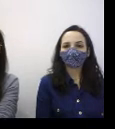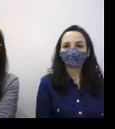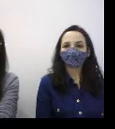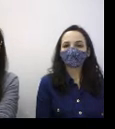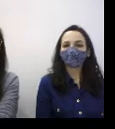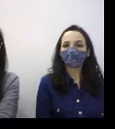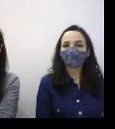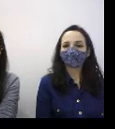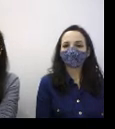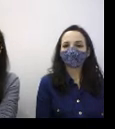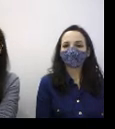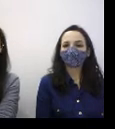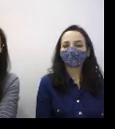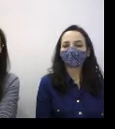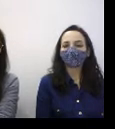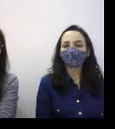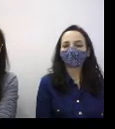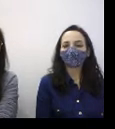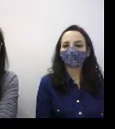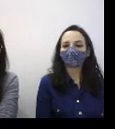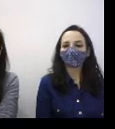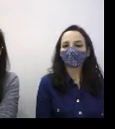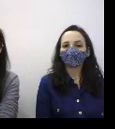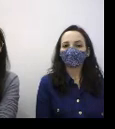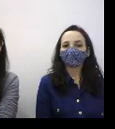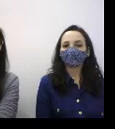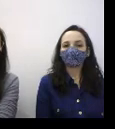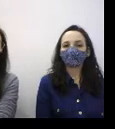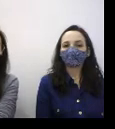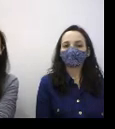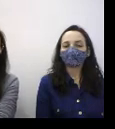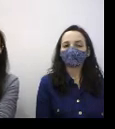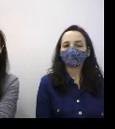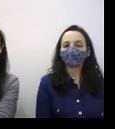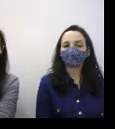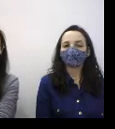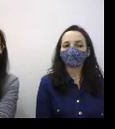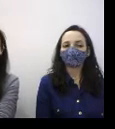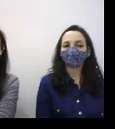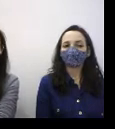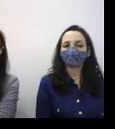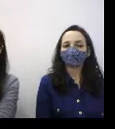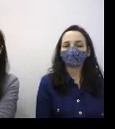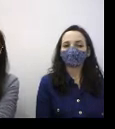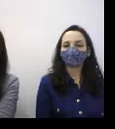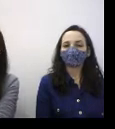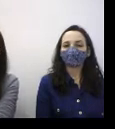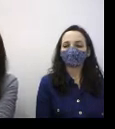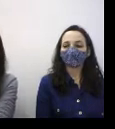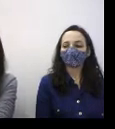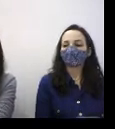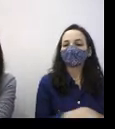é um exercício da gente olhar mais para fora e não focar tão demasiadamente esses sentimentos